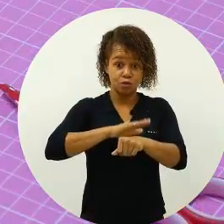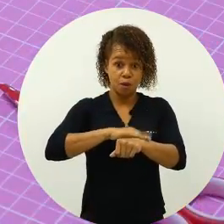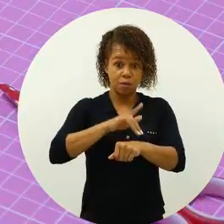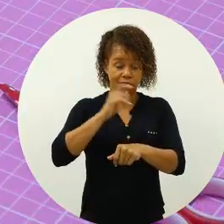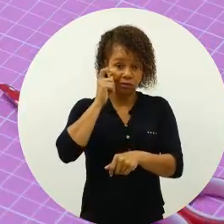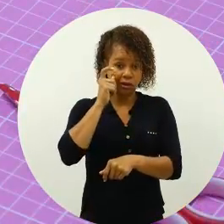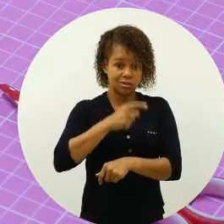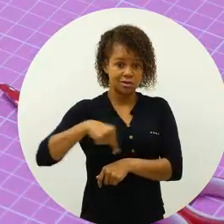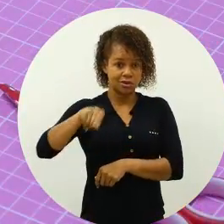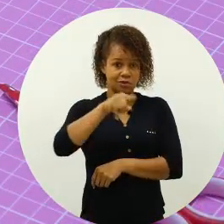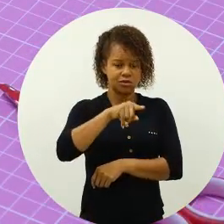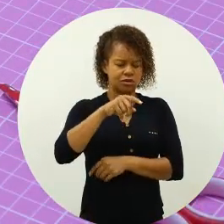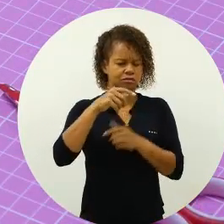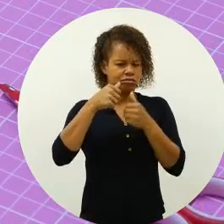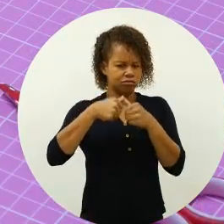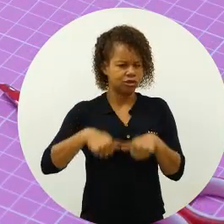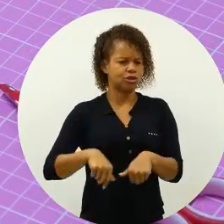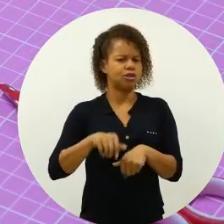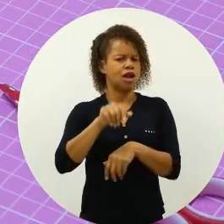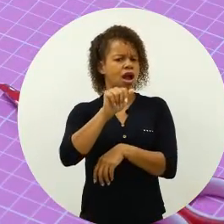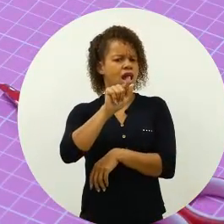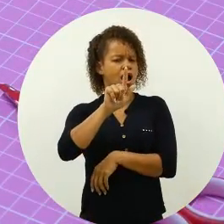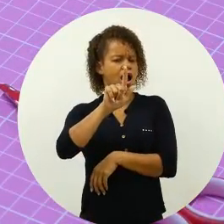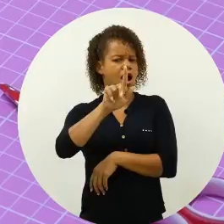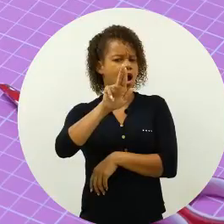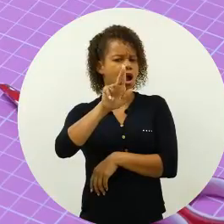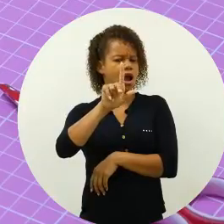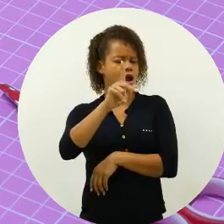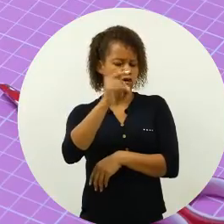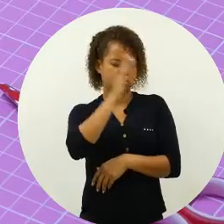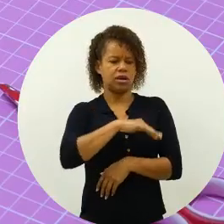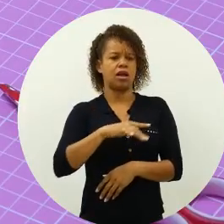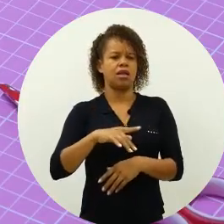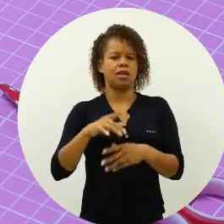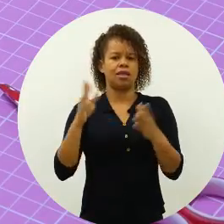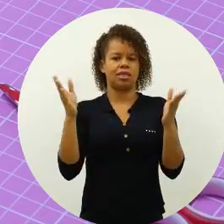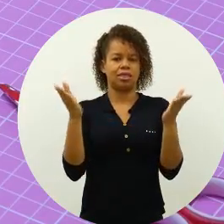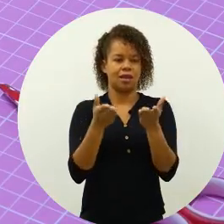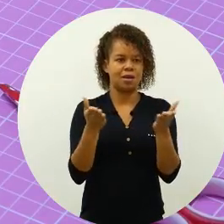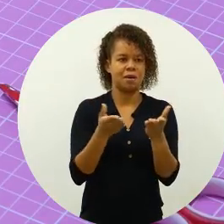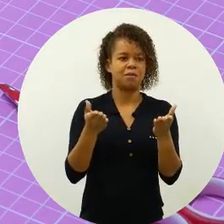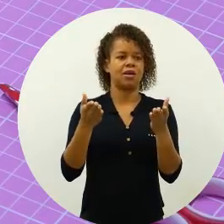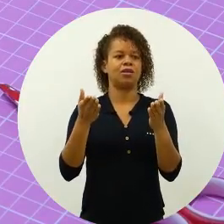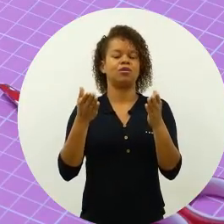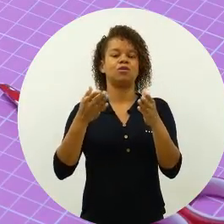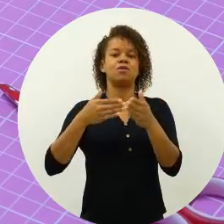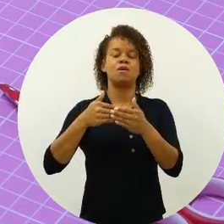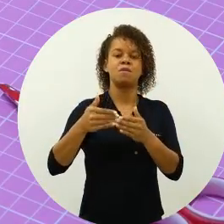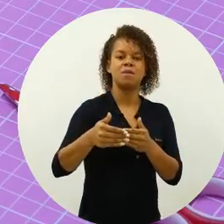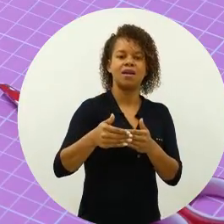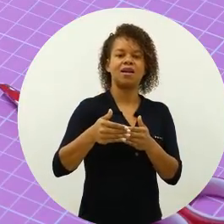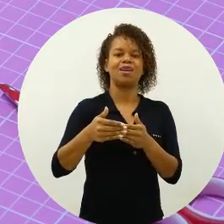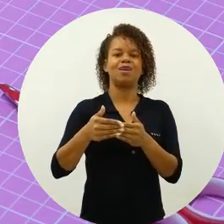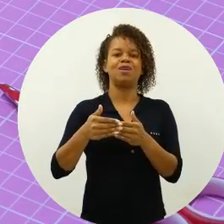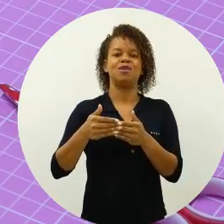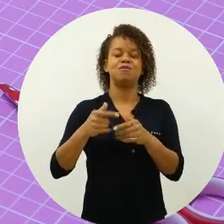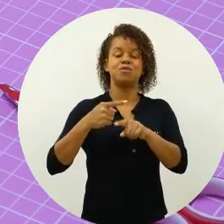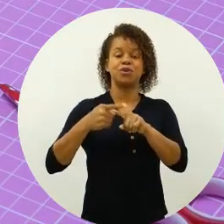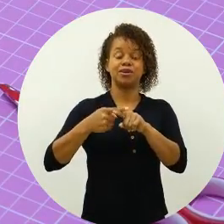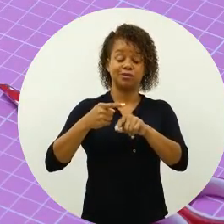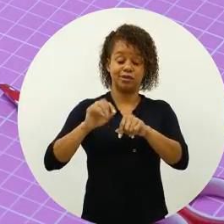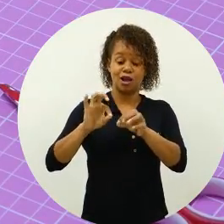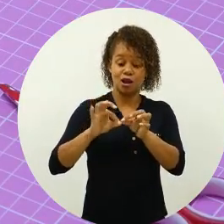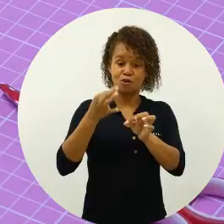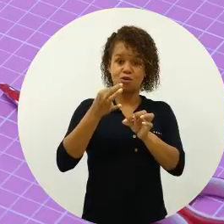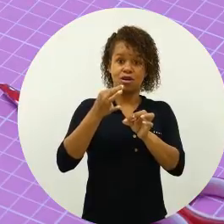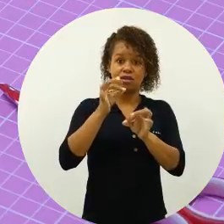é interessante que vocês deixem a agulha aqui na parte do meio. Por quê? Porque nós vamos dar início agora com a outra agulha,